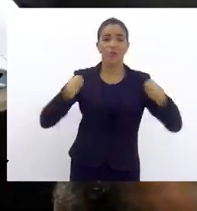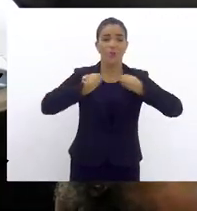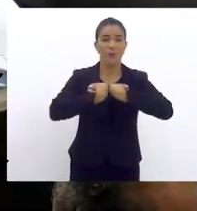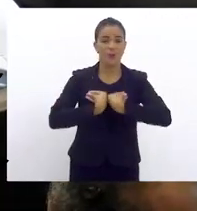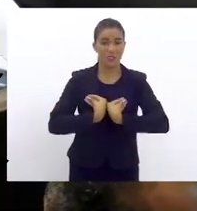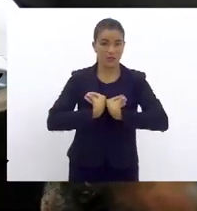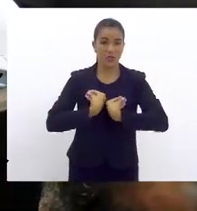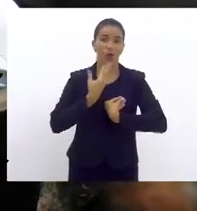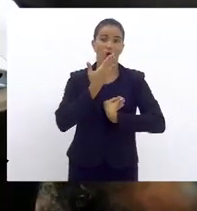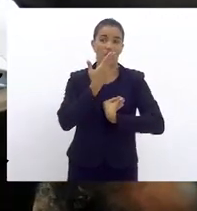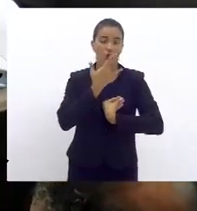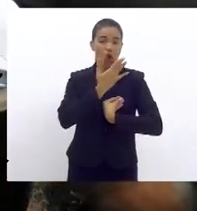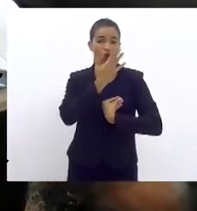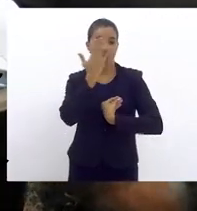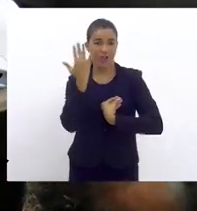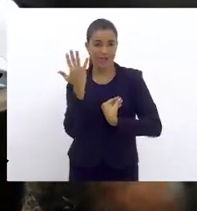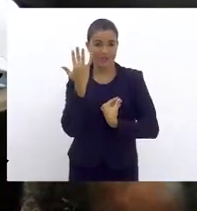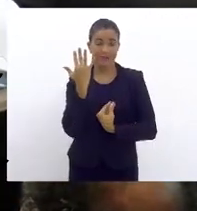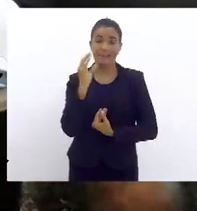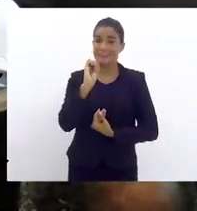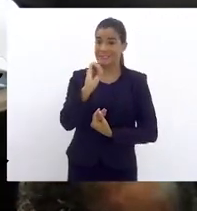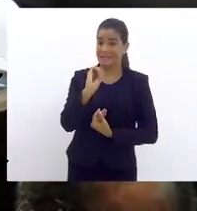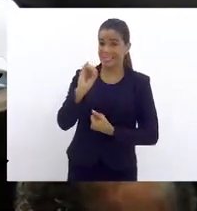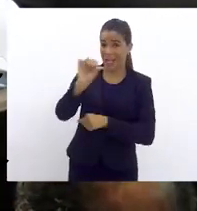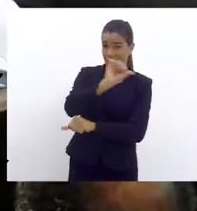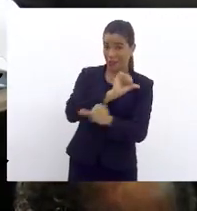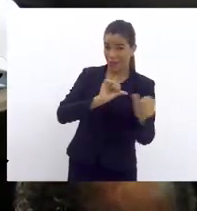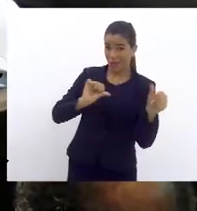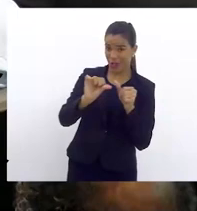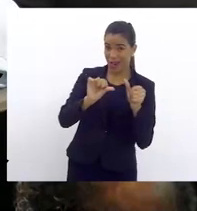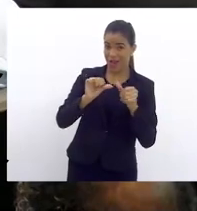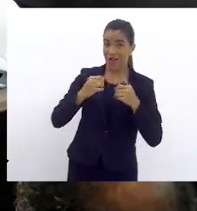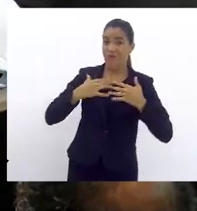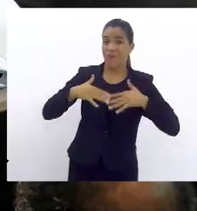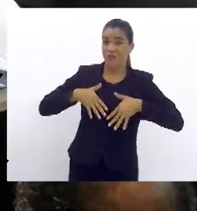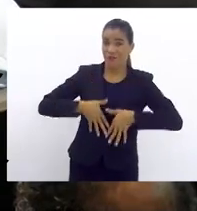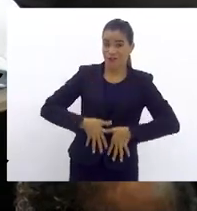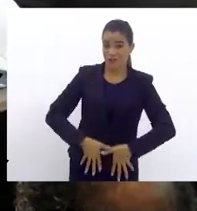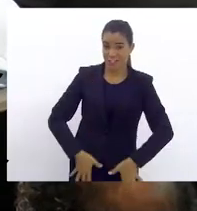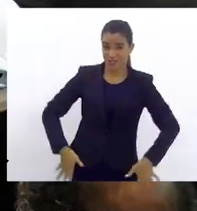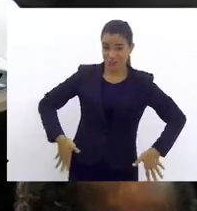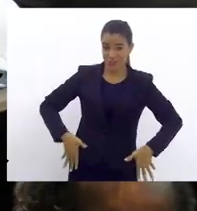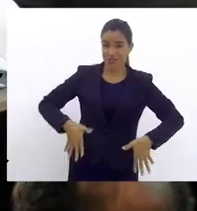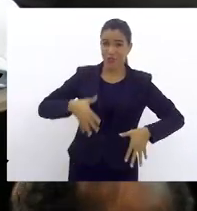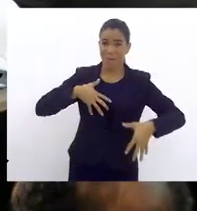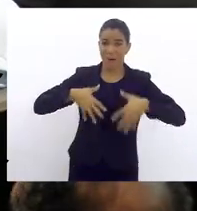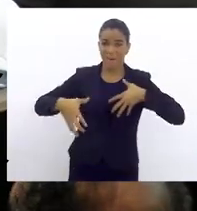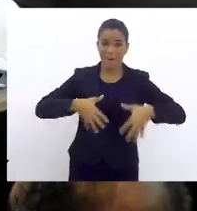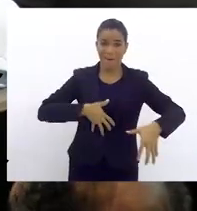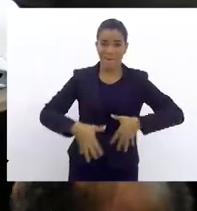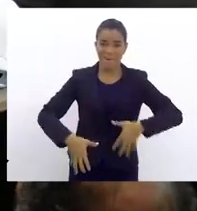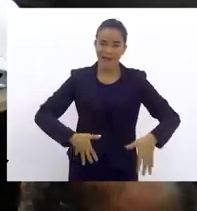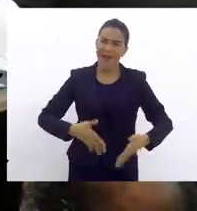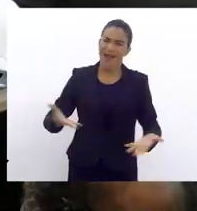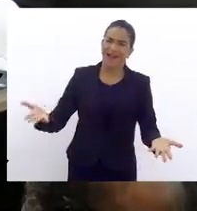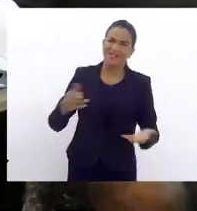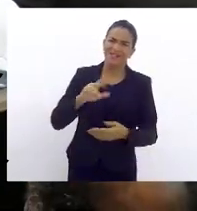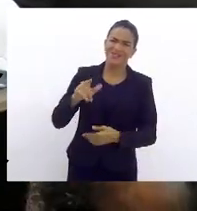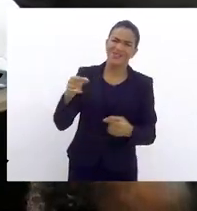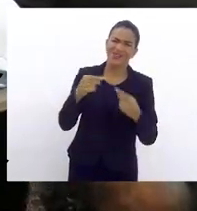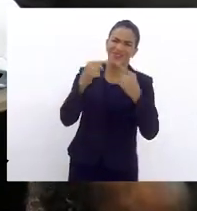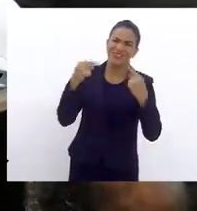colorido se porventura ela tiver com vestido essas coisas não são para mim isso aí é